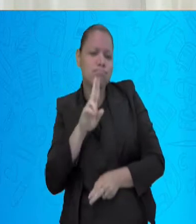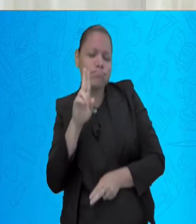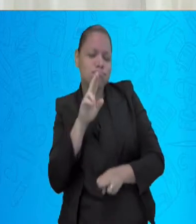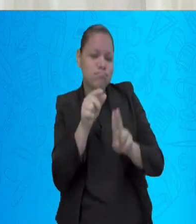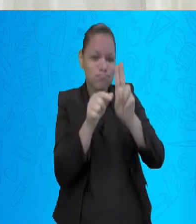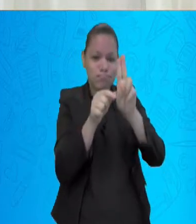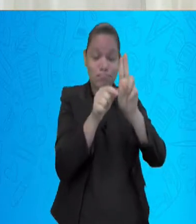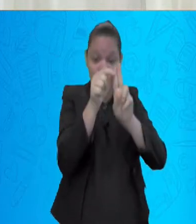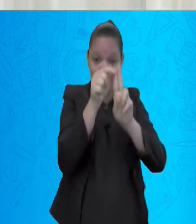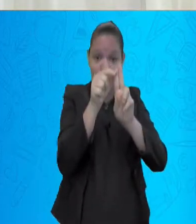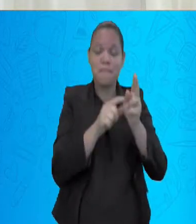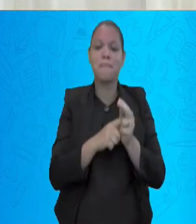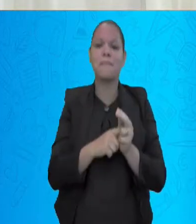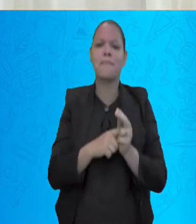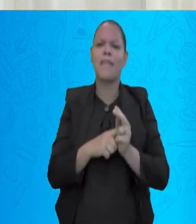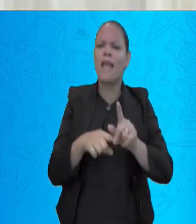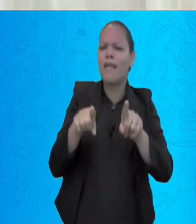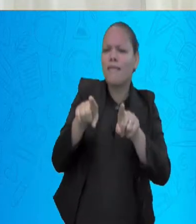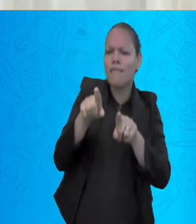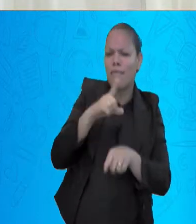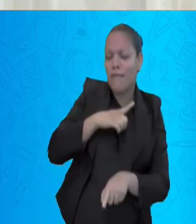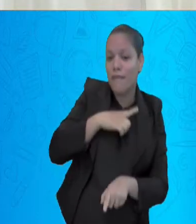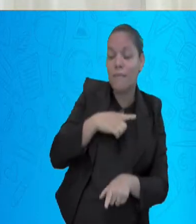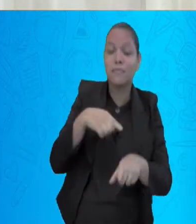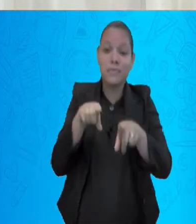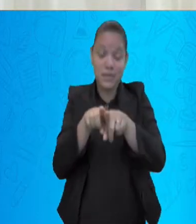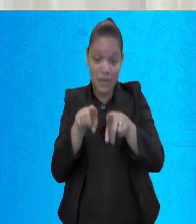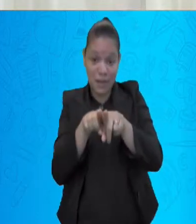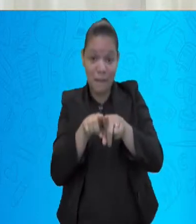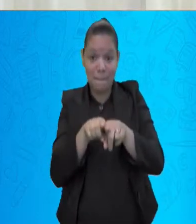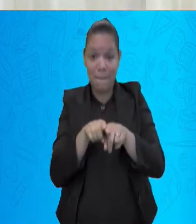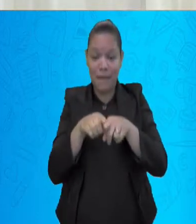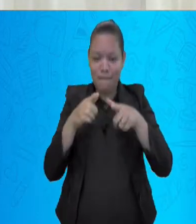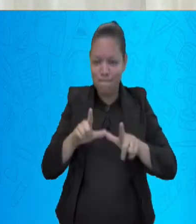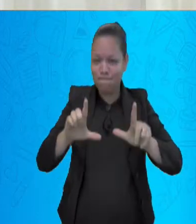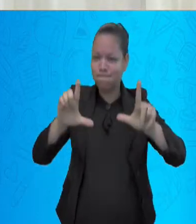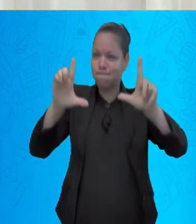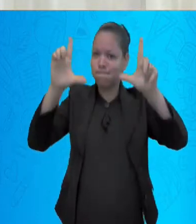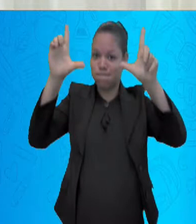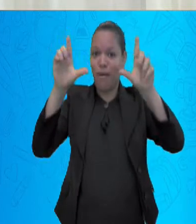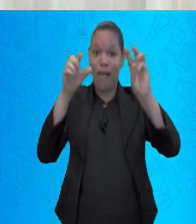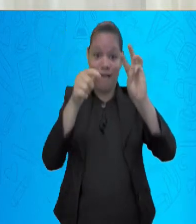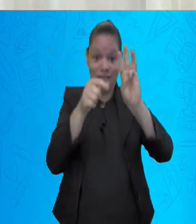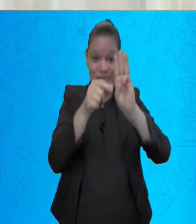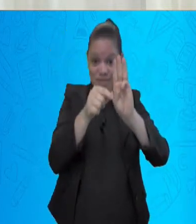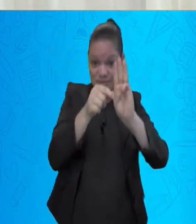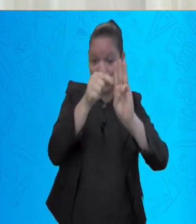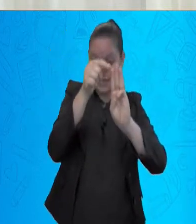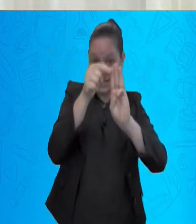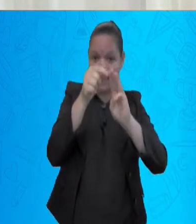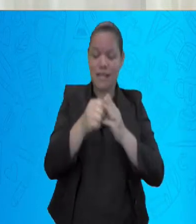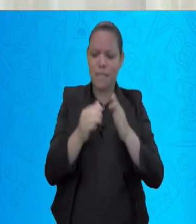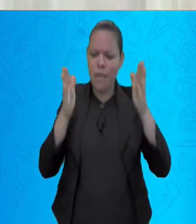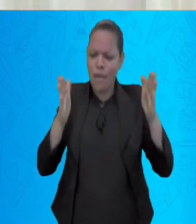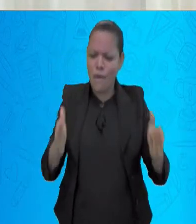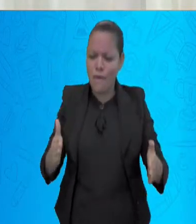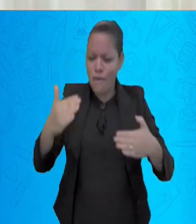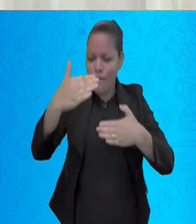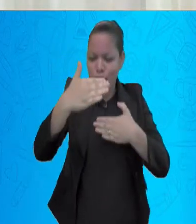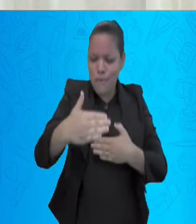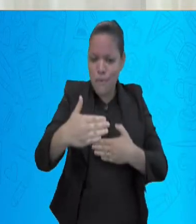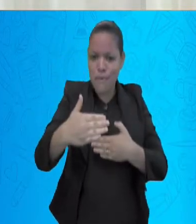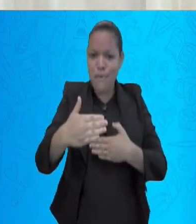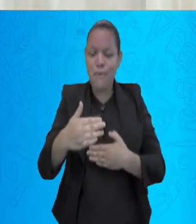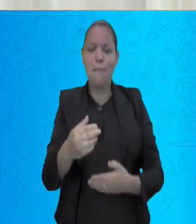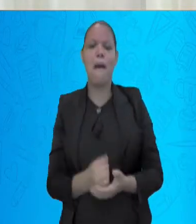placa representada pelas centenas. E esse cubo maior aqui, ele é a unidade de milhar.